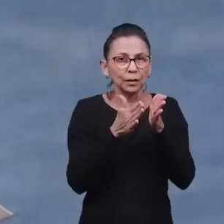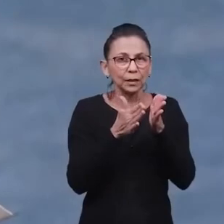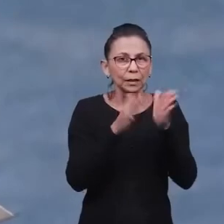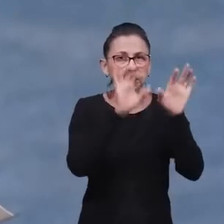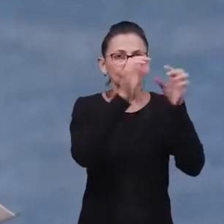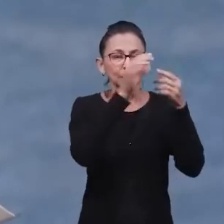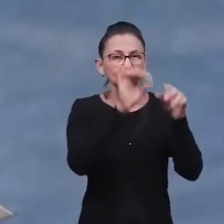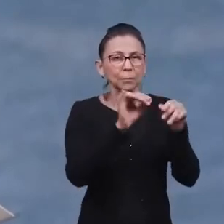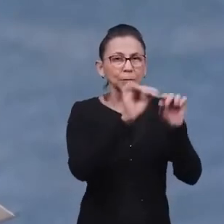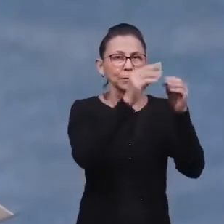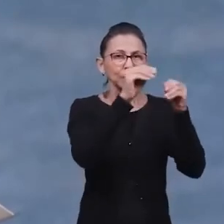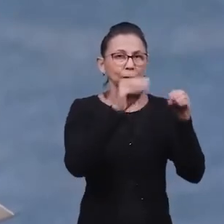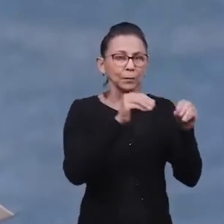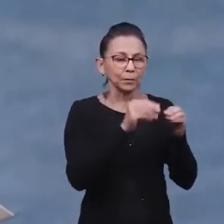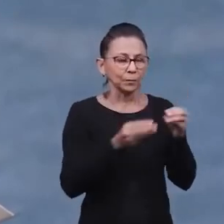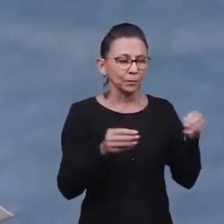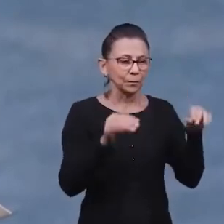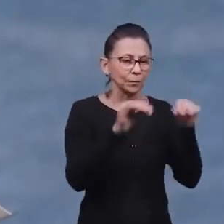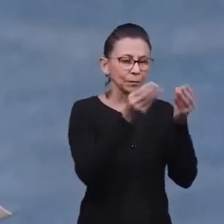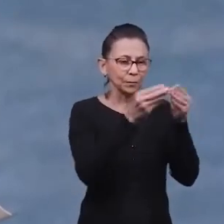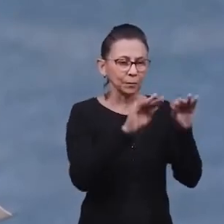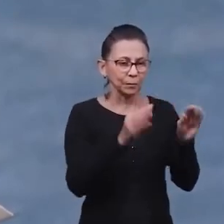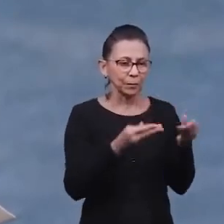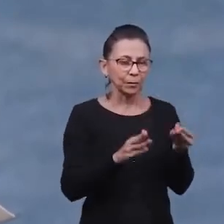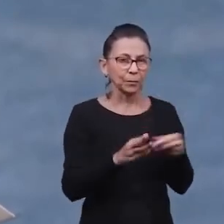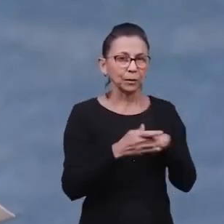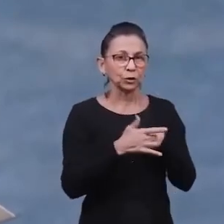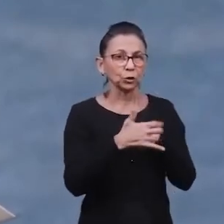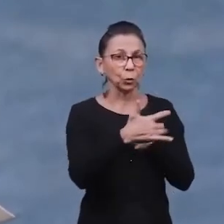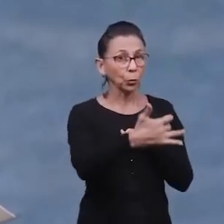fez um culto no dia que ele imaginou no coração dele,